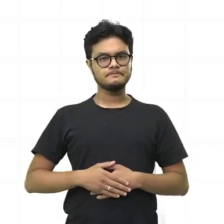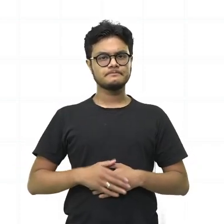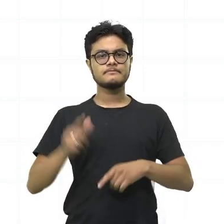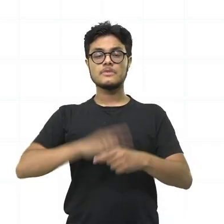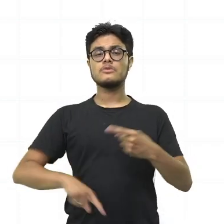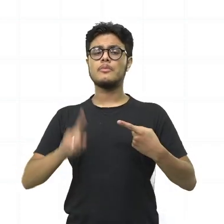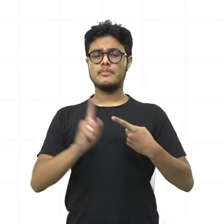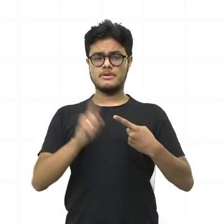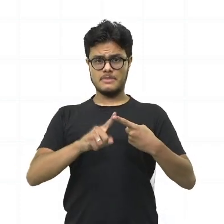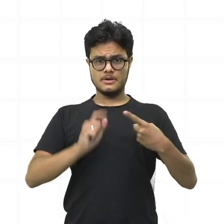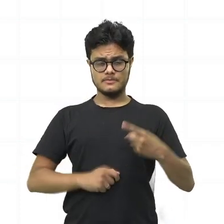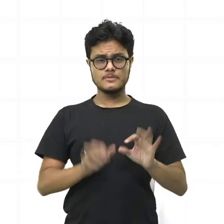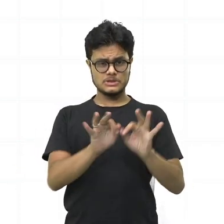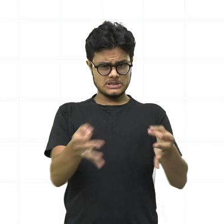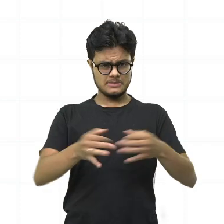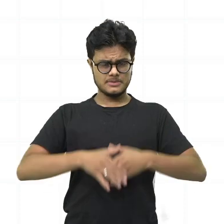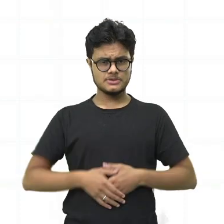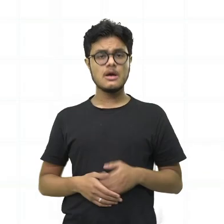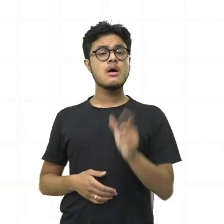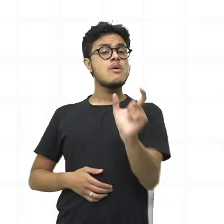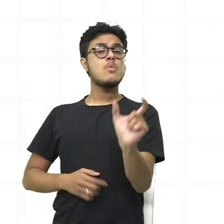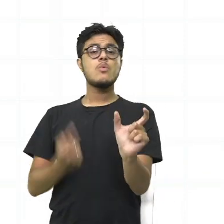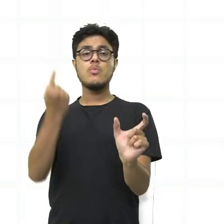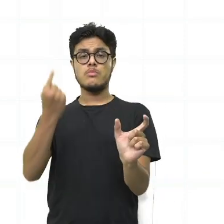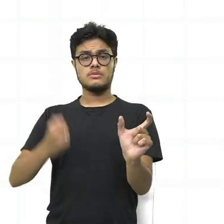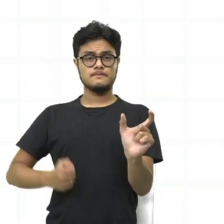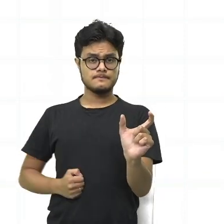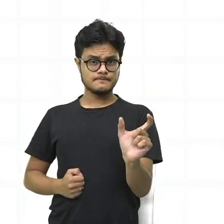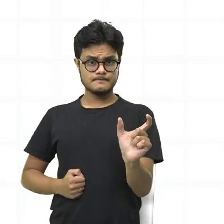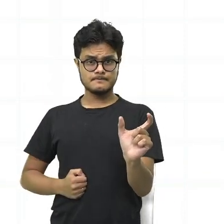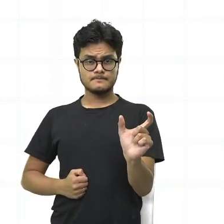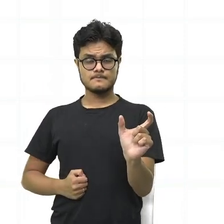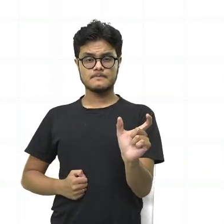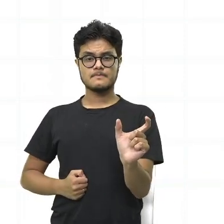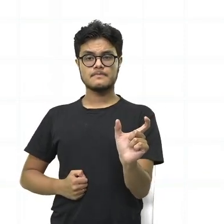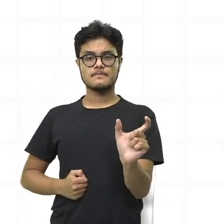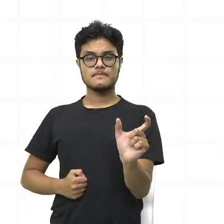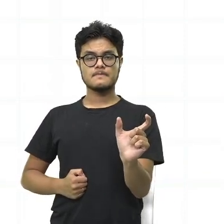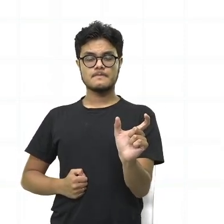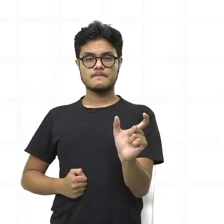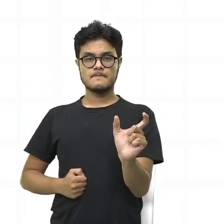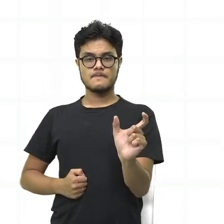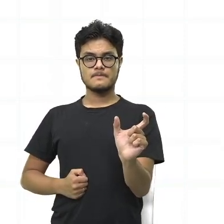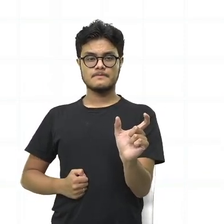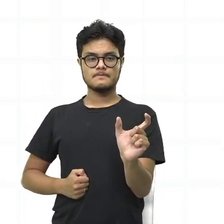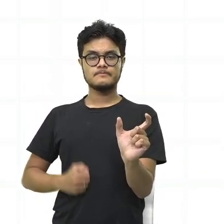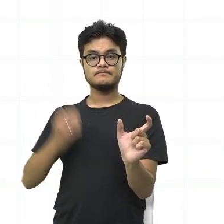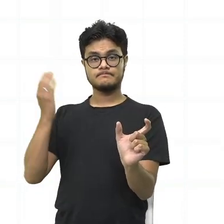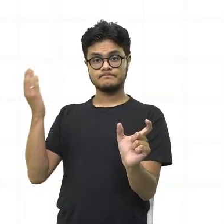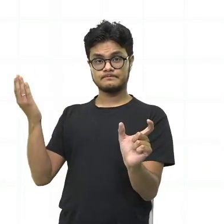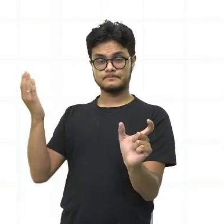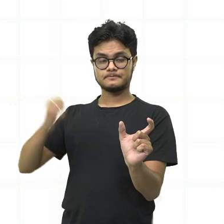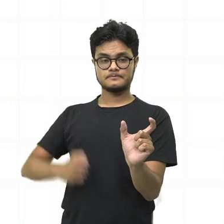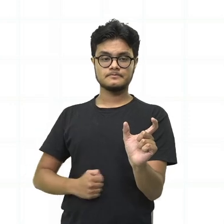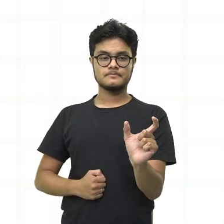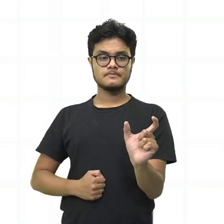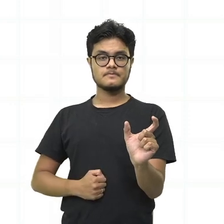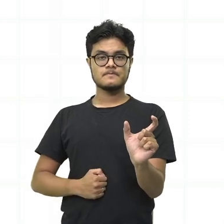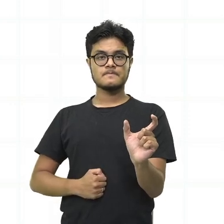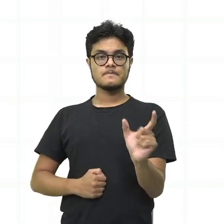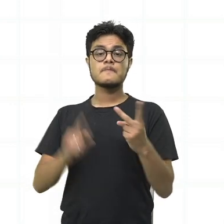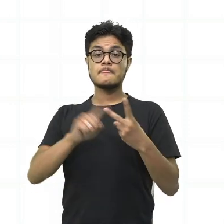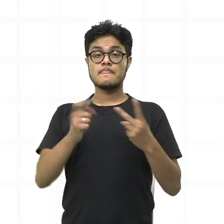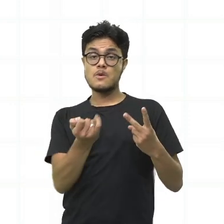primeiro exemplo aqui do simples, né, eu tinha somente uma palavra, cachorro, chuva e roupa, vejam